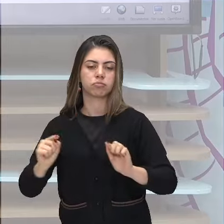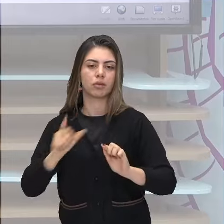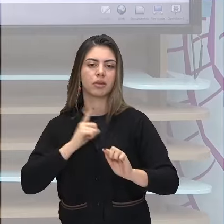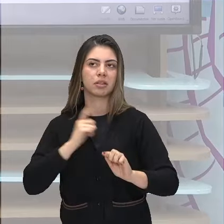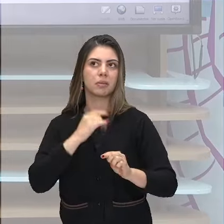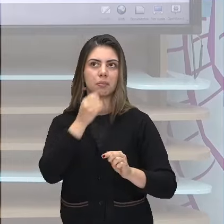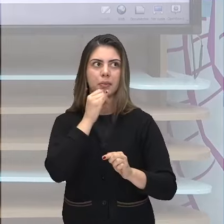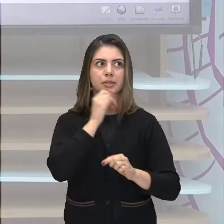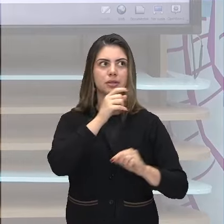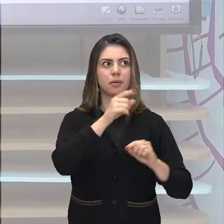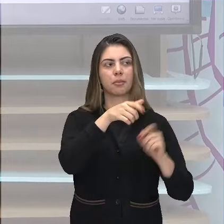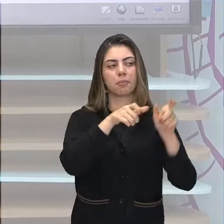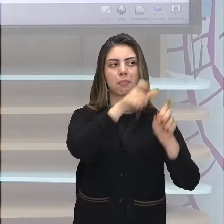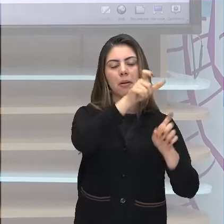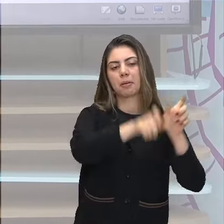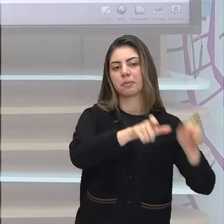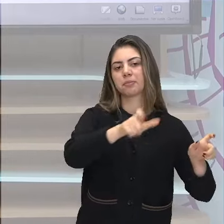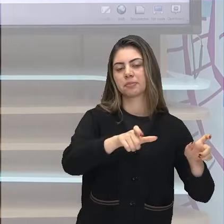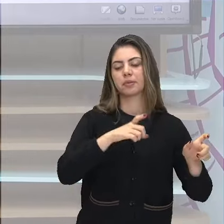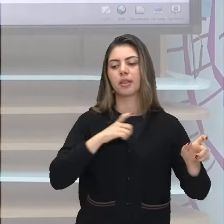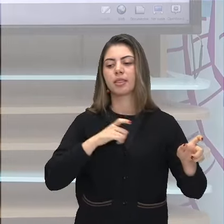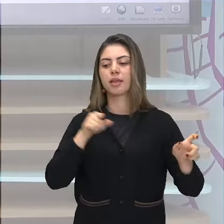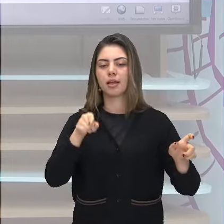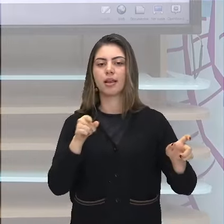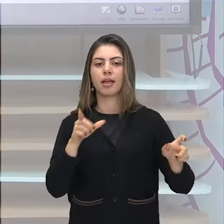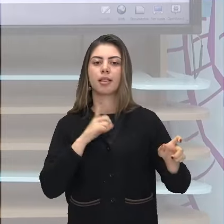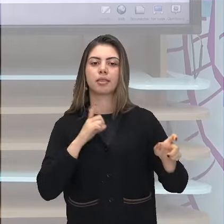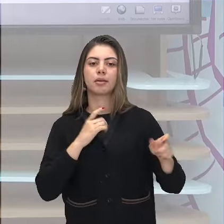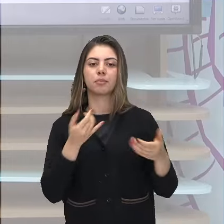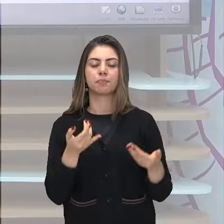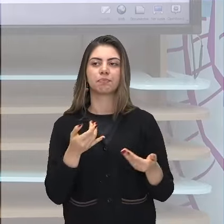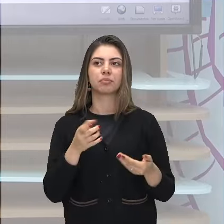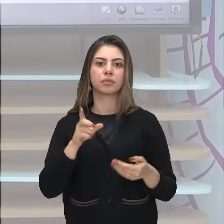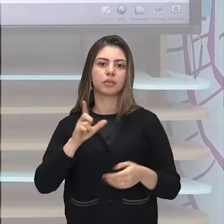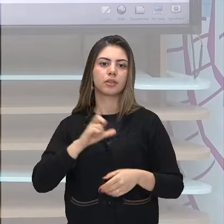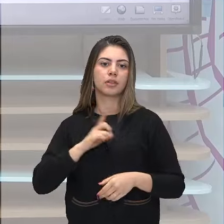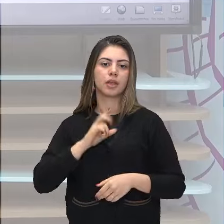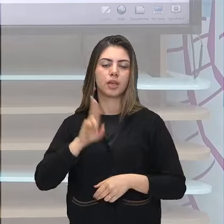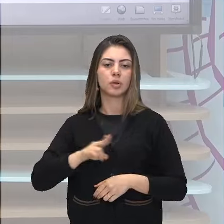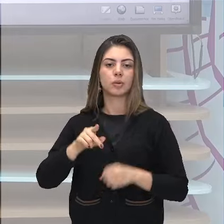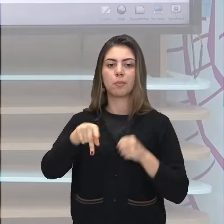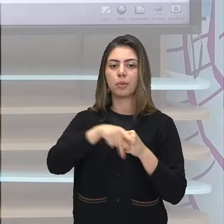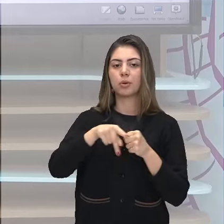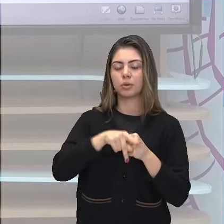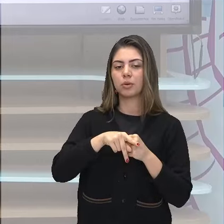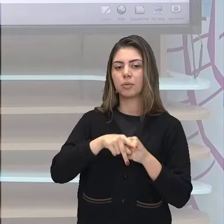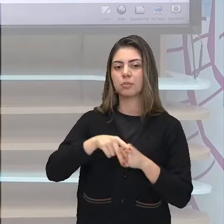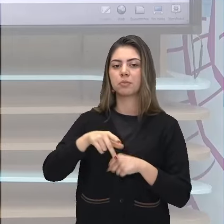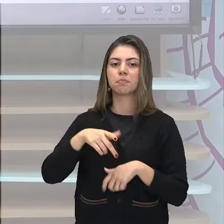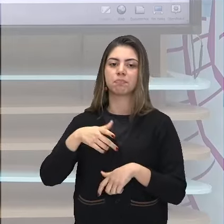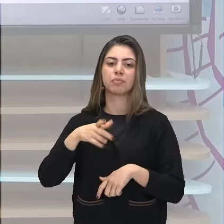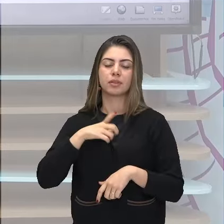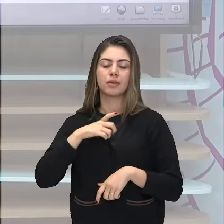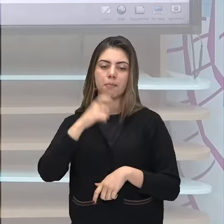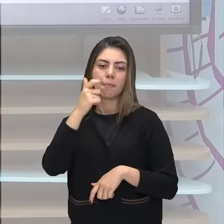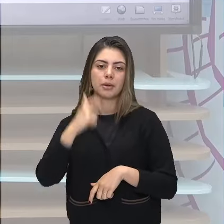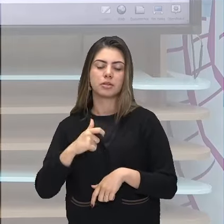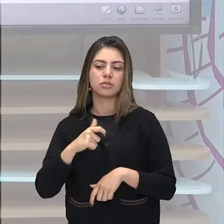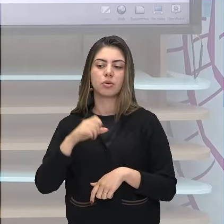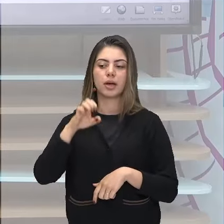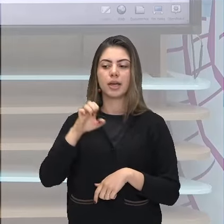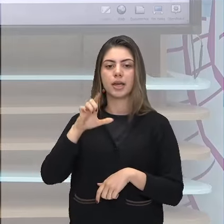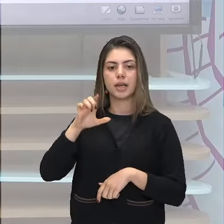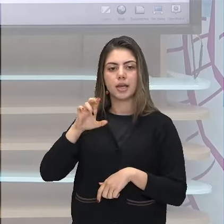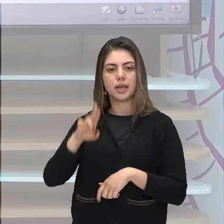Por exemplo, os pronomes pessoais. Eu, tu, ele, está substituindo um ser.